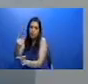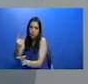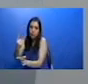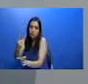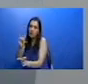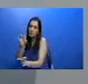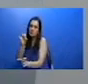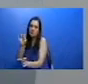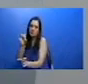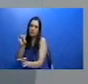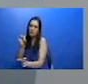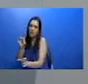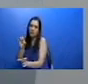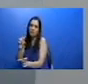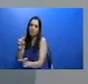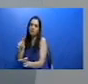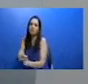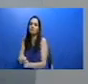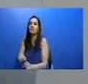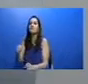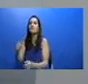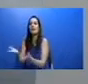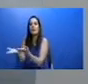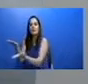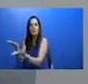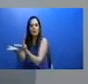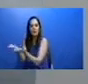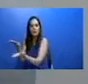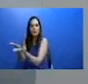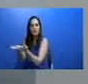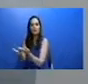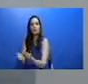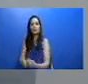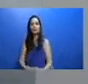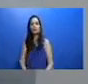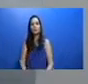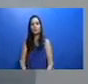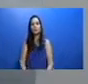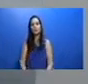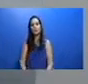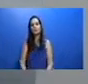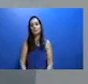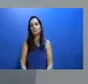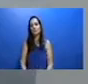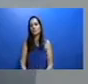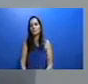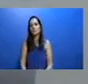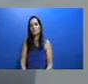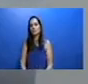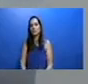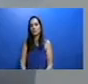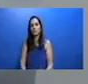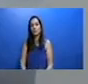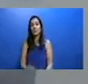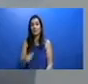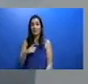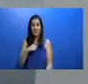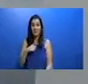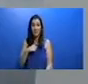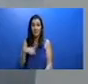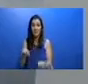meio quilo. Então, a bolacha vem para cá, que eu compro em quilos. E nós